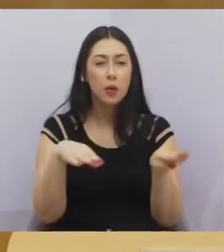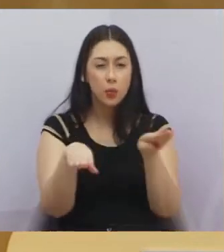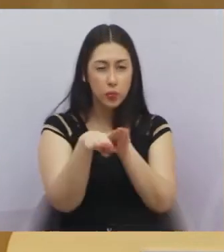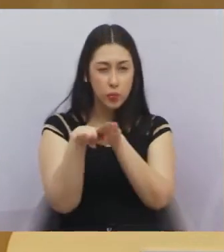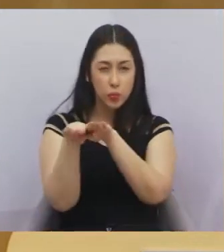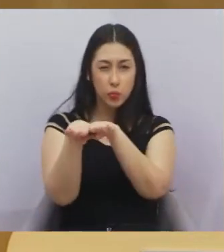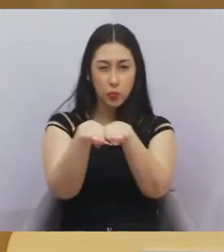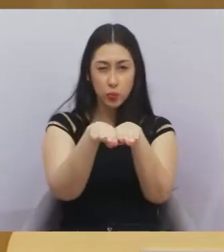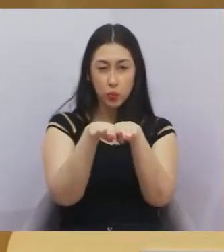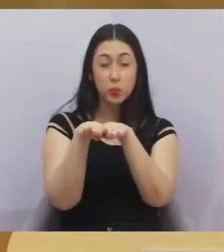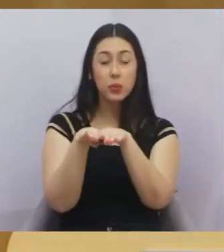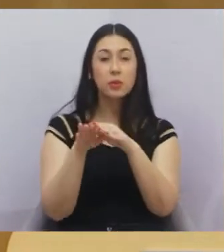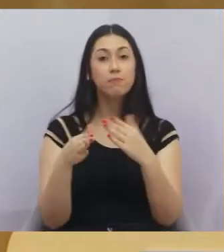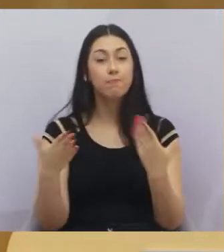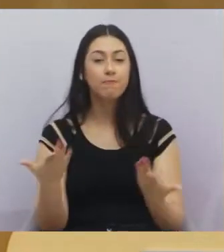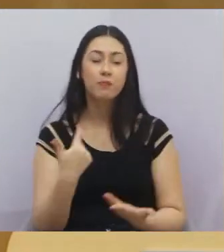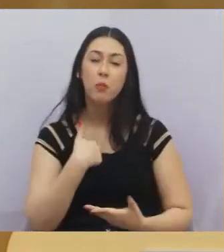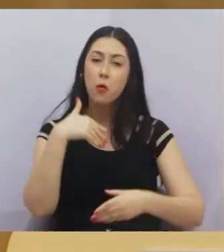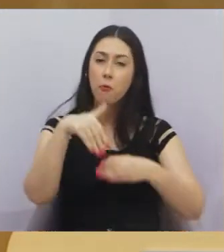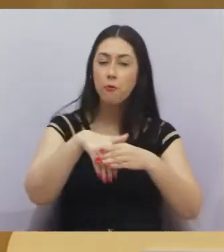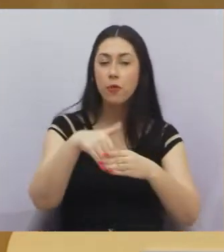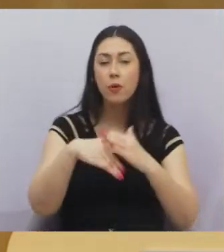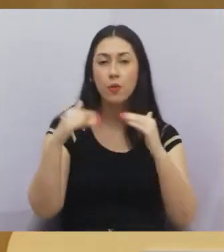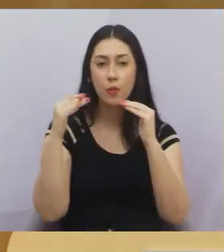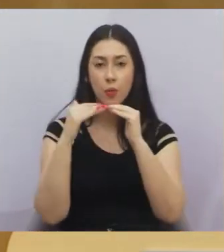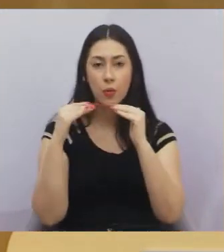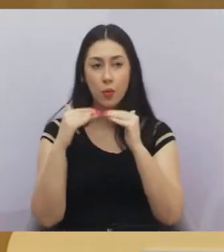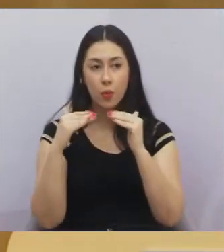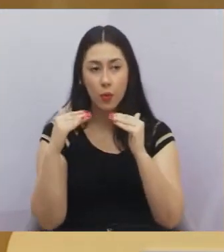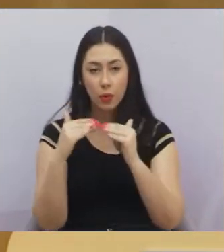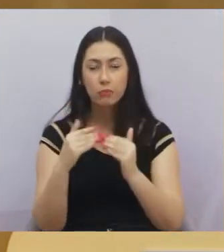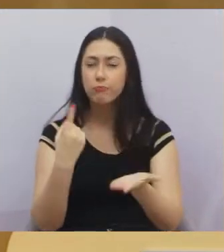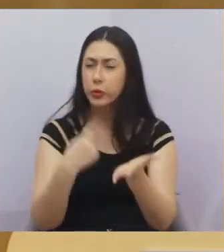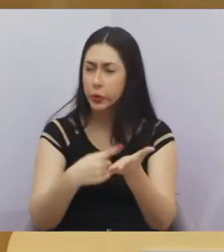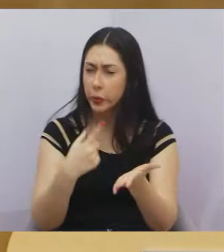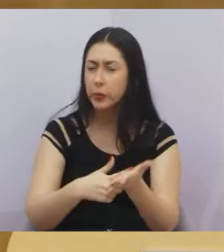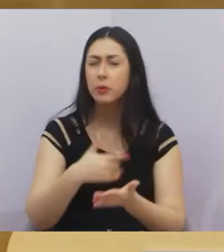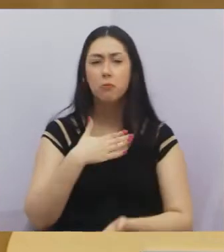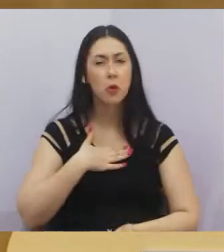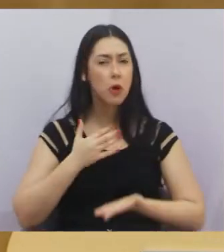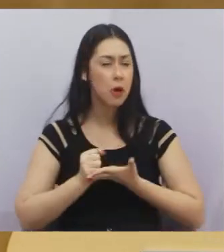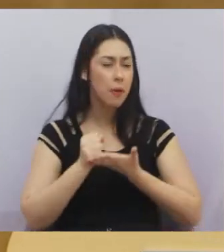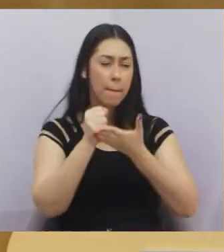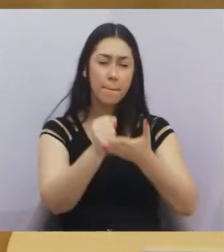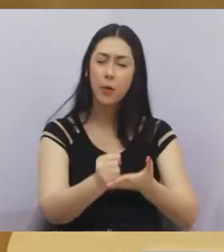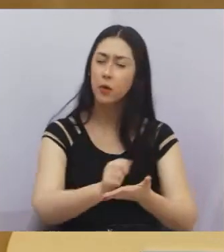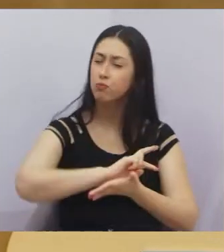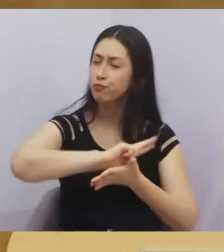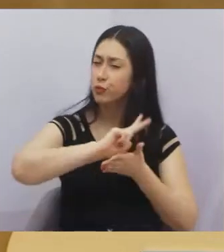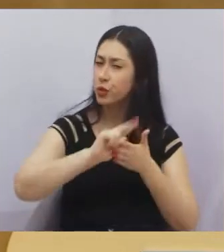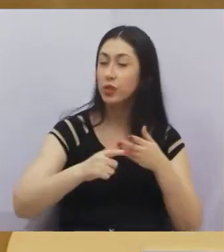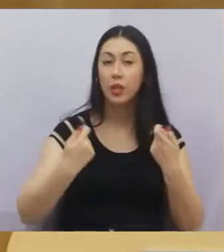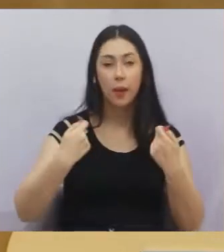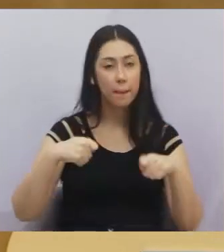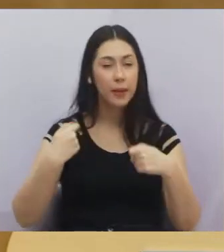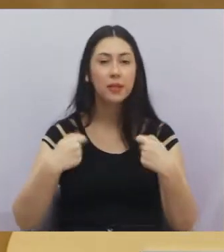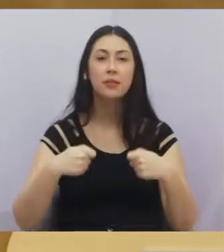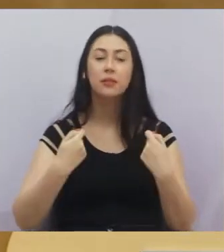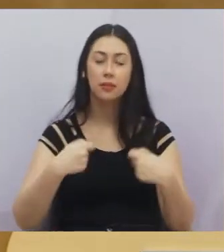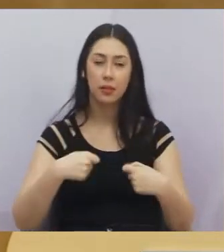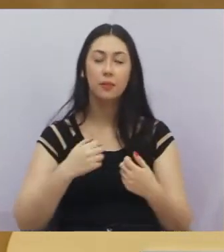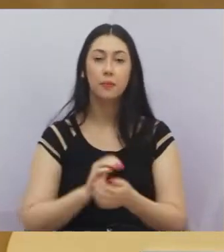equiparados. Então, o meu voto é favorável, contem com o meu apoio no que for preciso e no que for